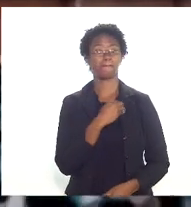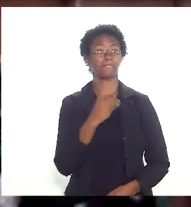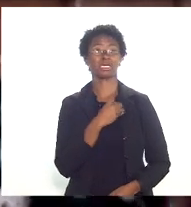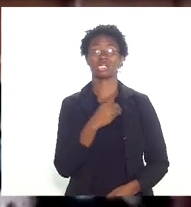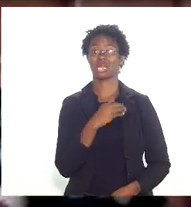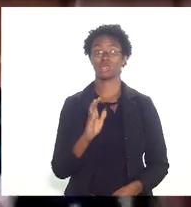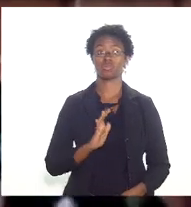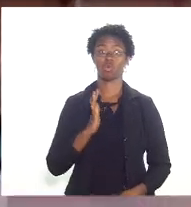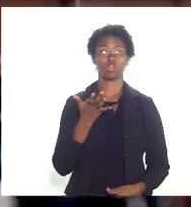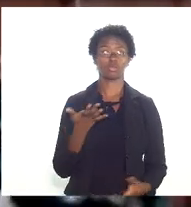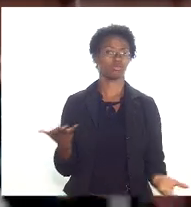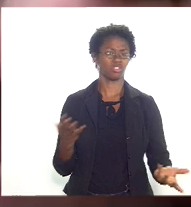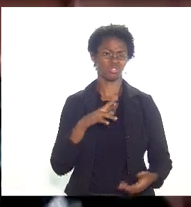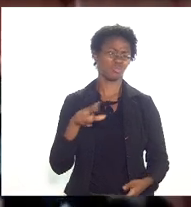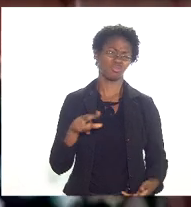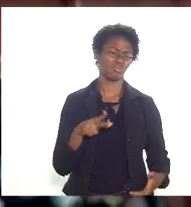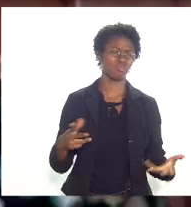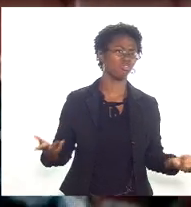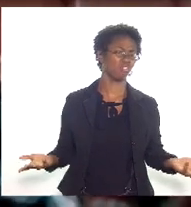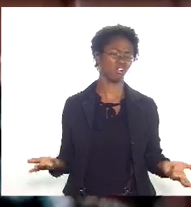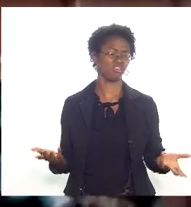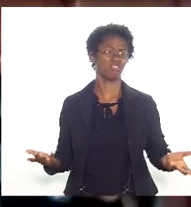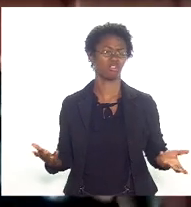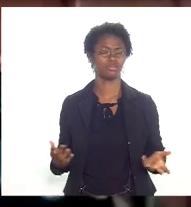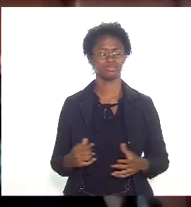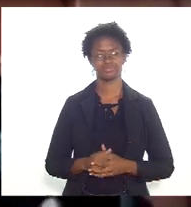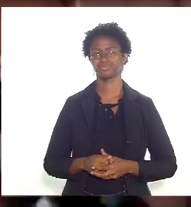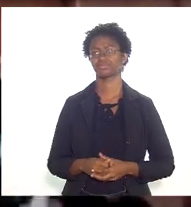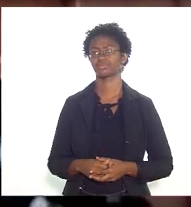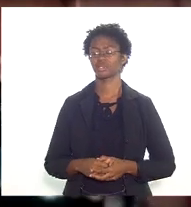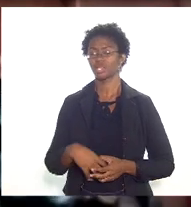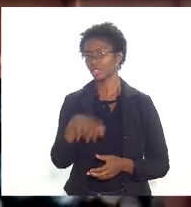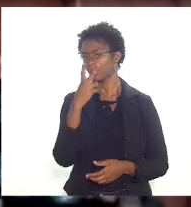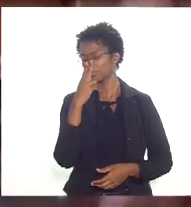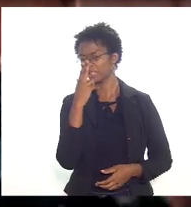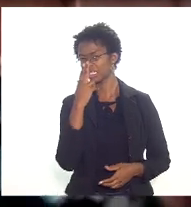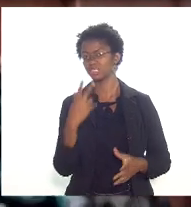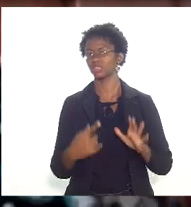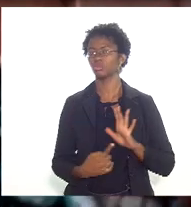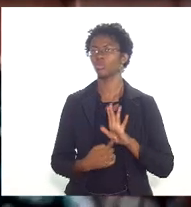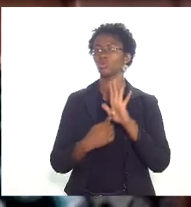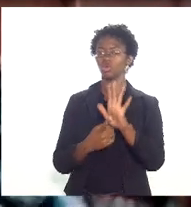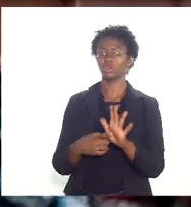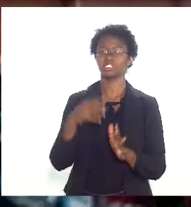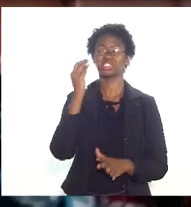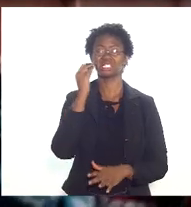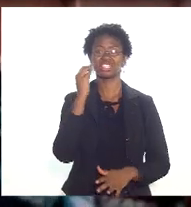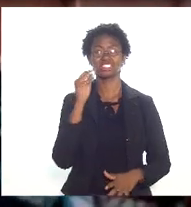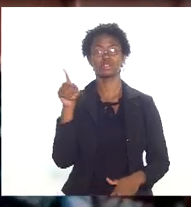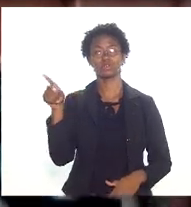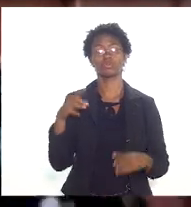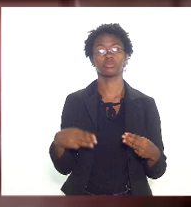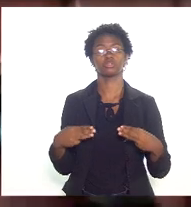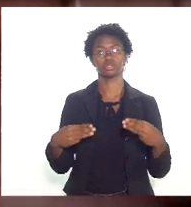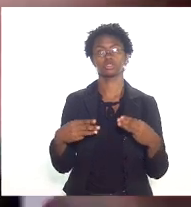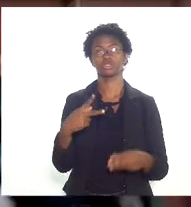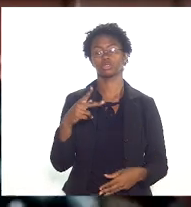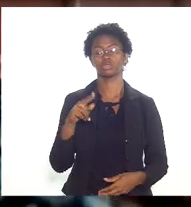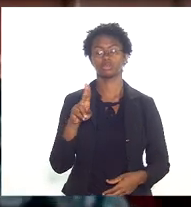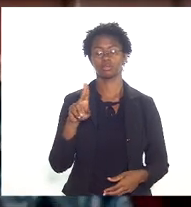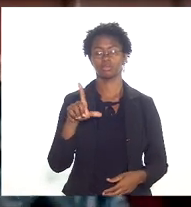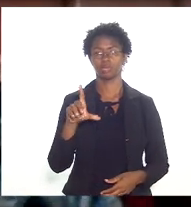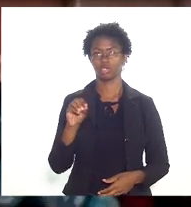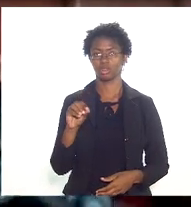pecado absurdo hediondo né e nos coloca a tentativa do ministro Paulo Guedes